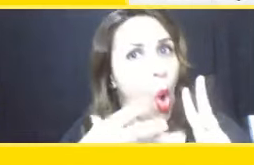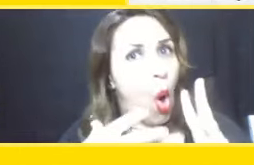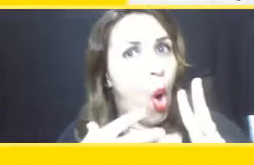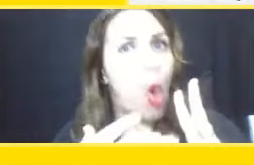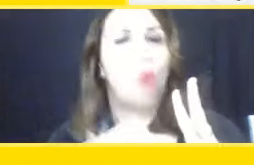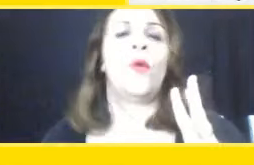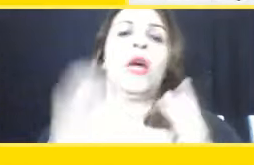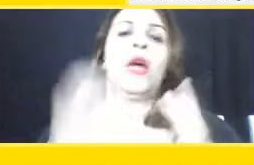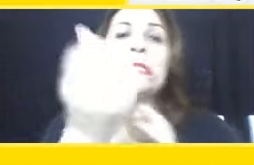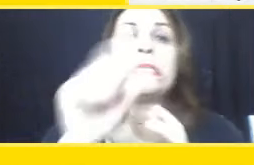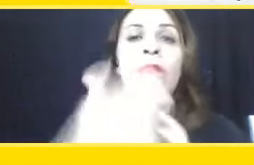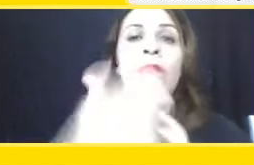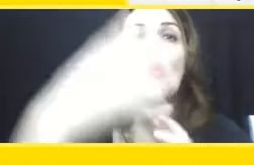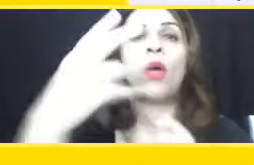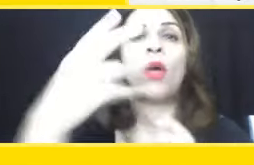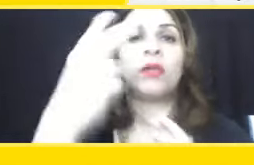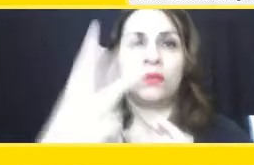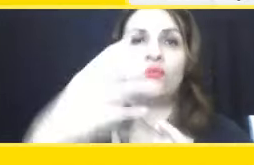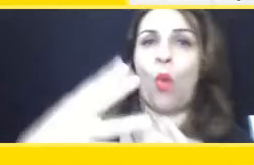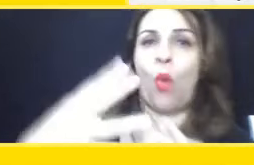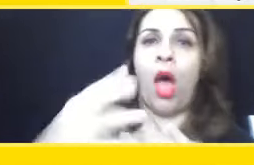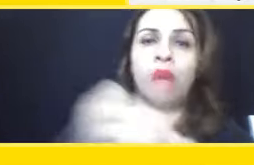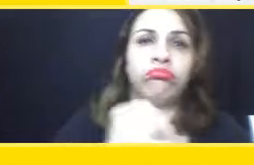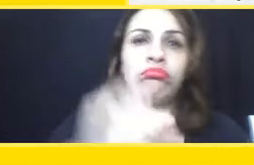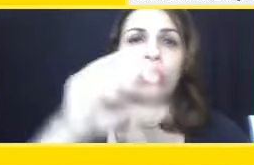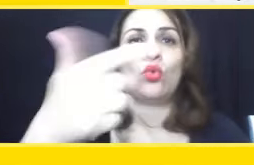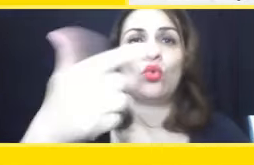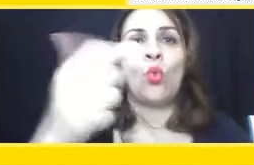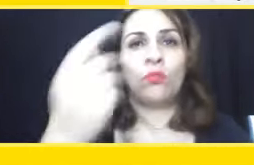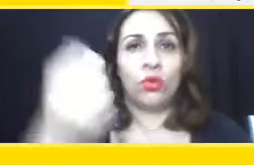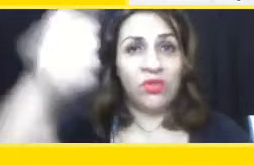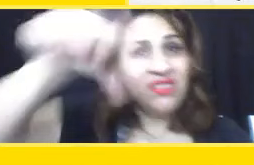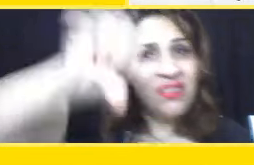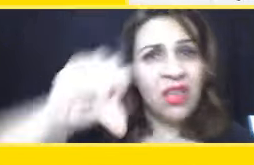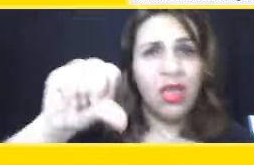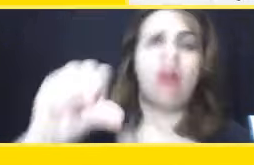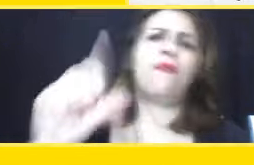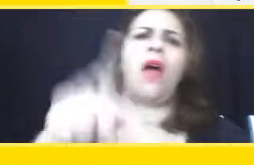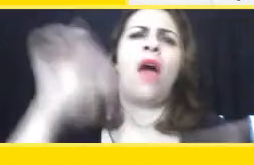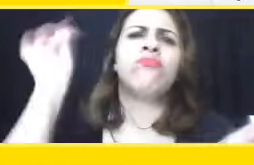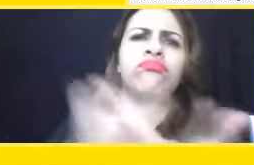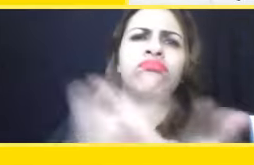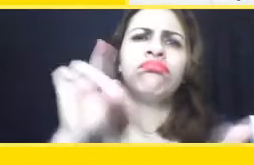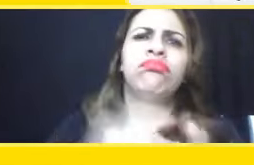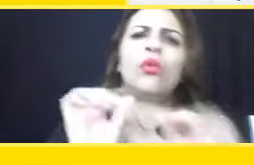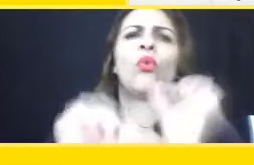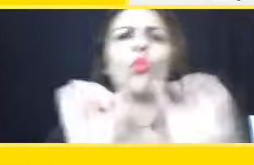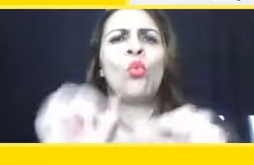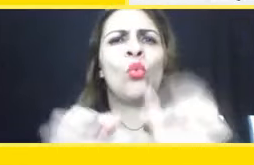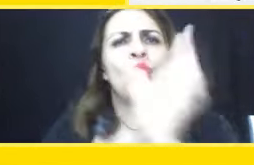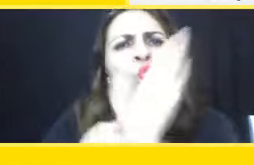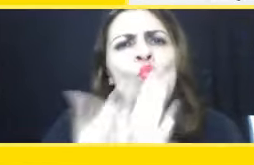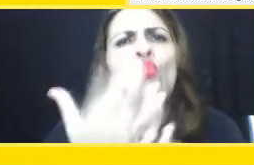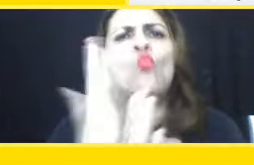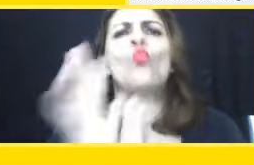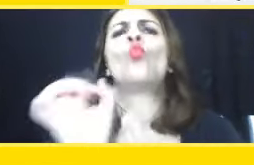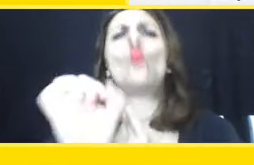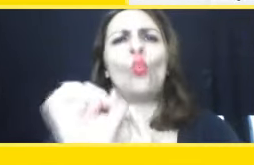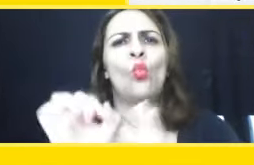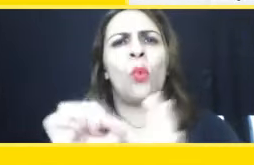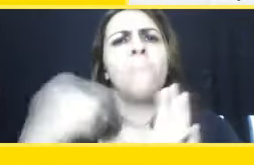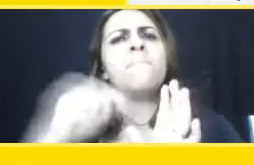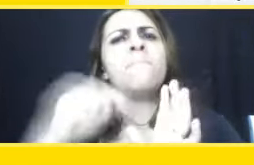Lei 6.424 de 2019, que institui e estabelece as diretrizes